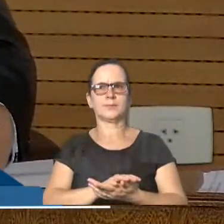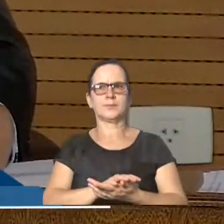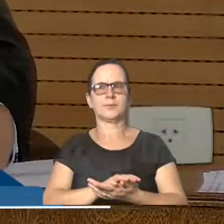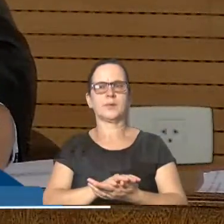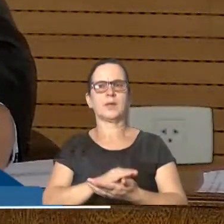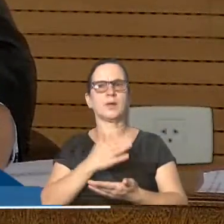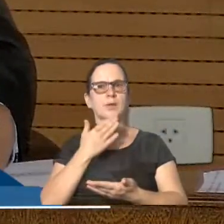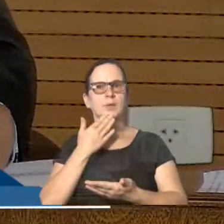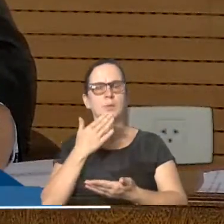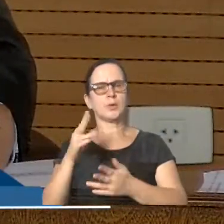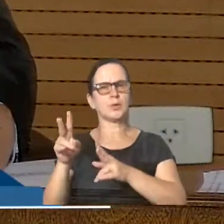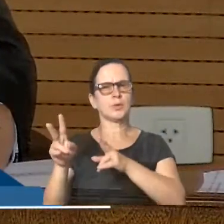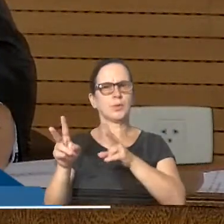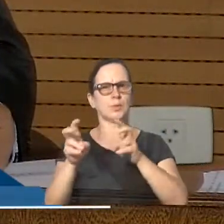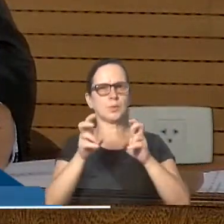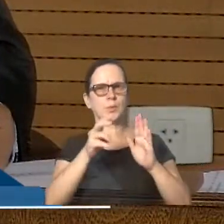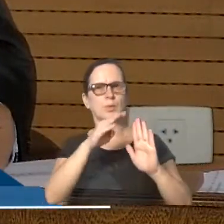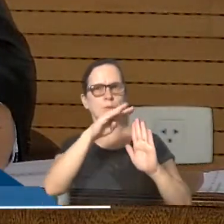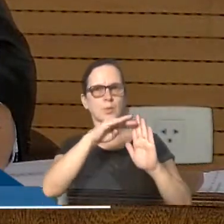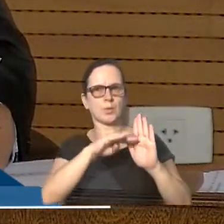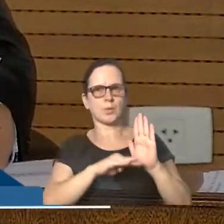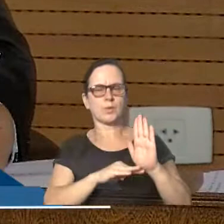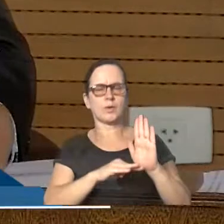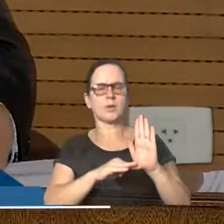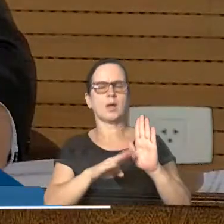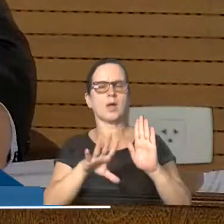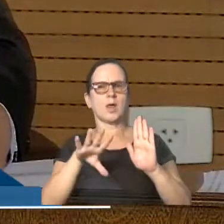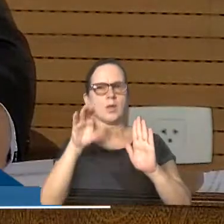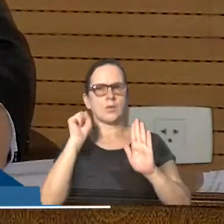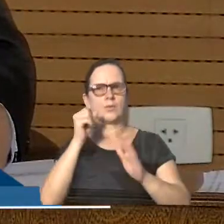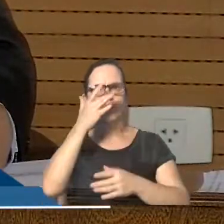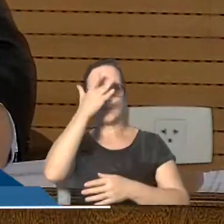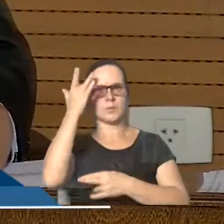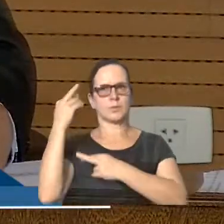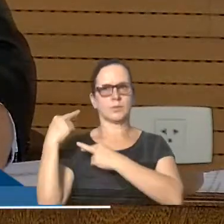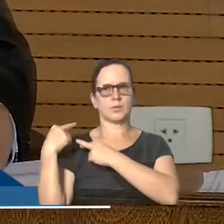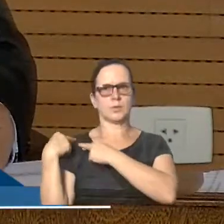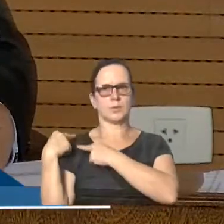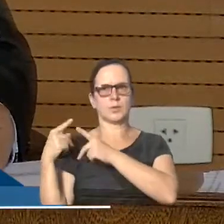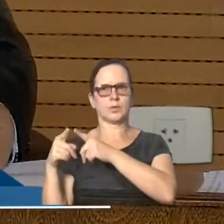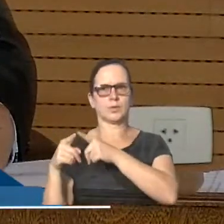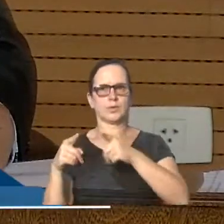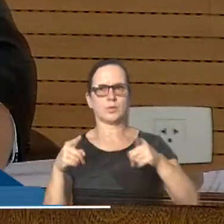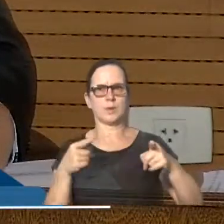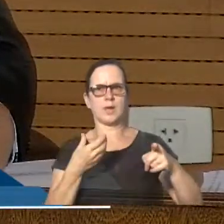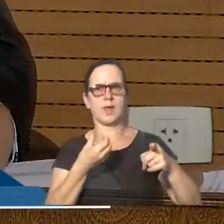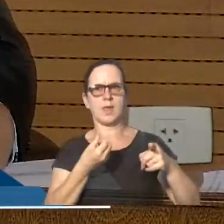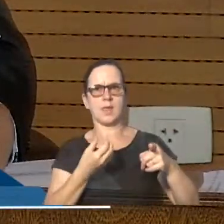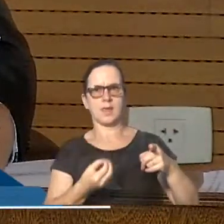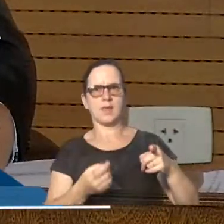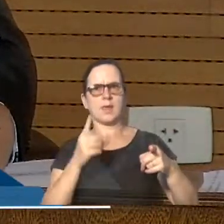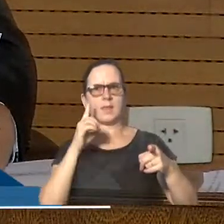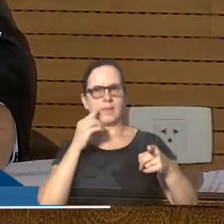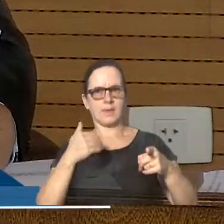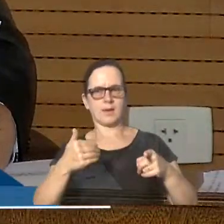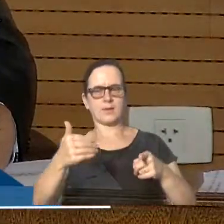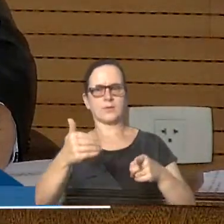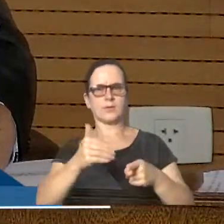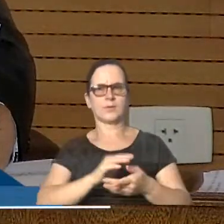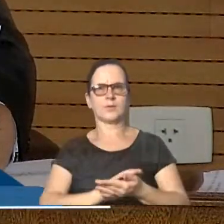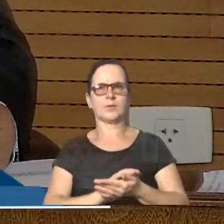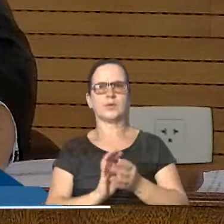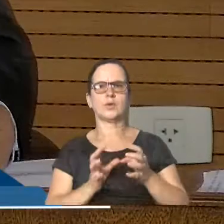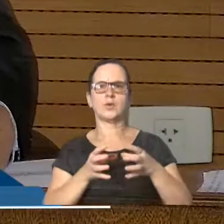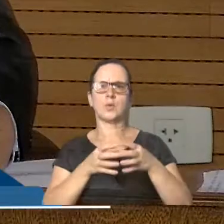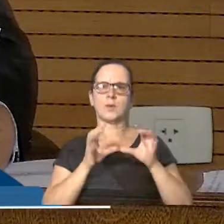que requer, observadas as formalidades regimentais e ouvido o douto plenário, a prorrogação por mais de 60 dias da presente